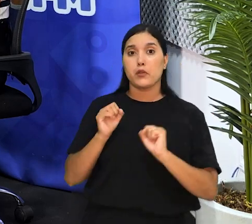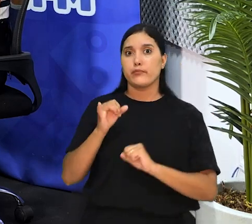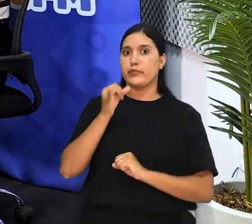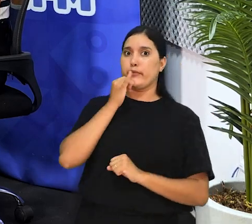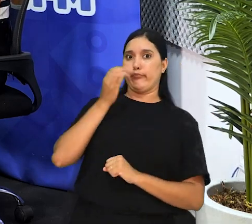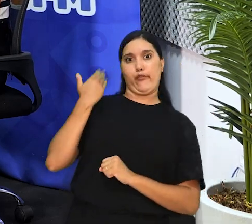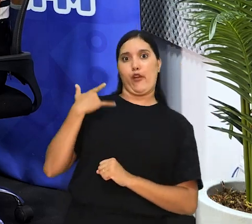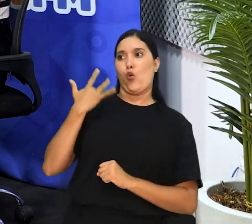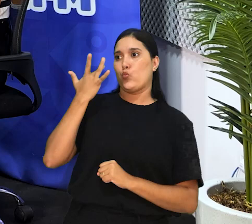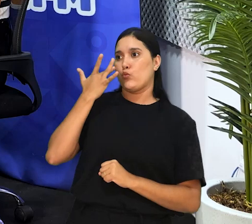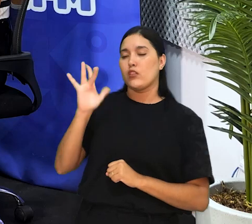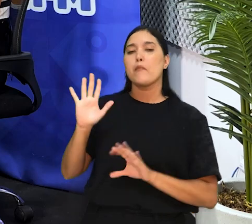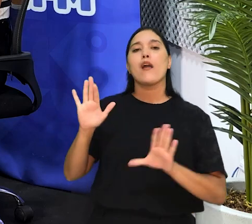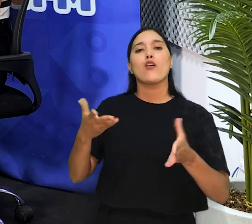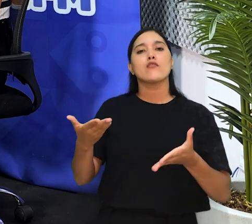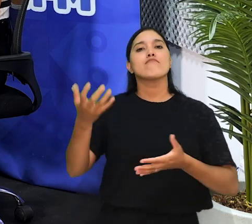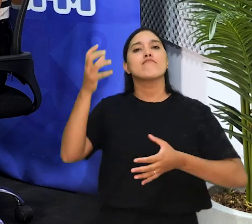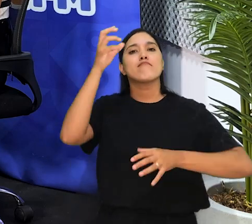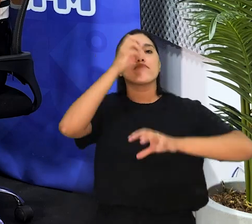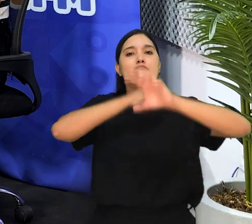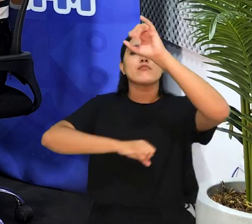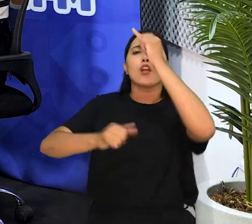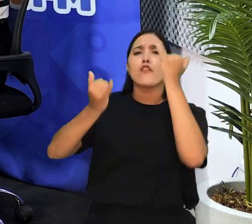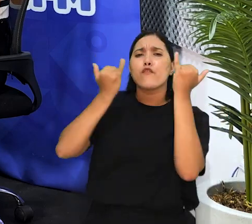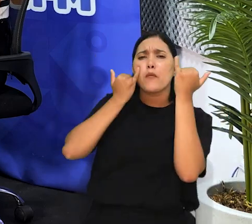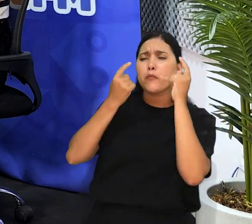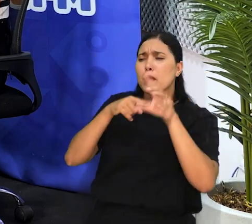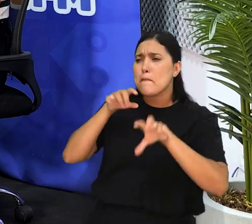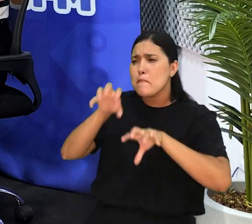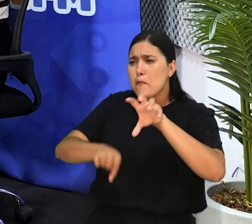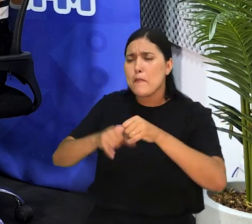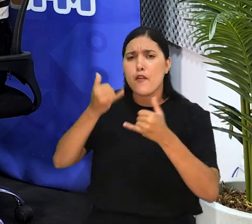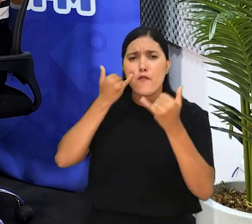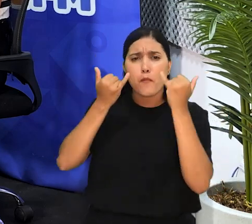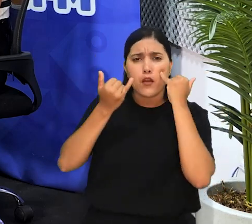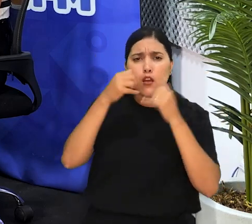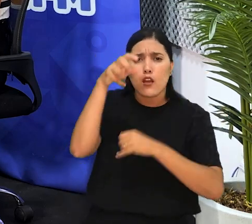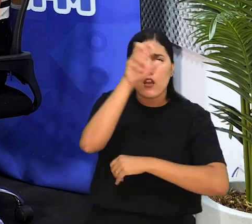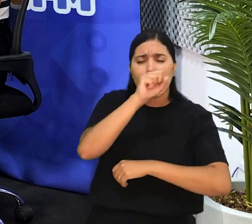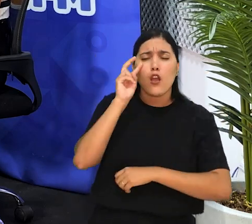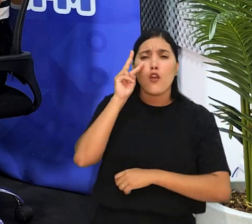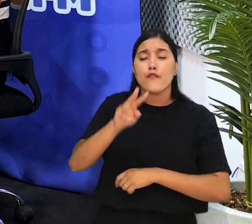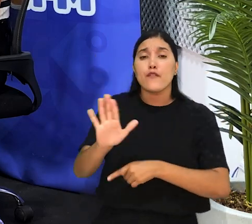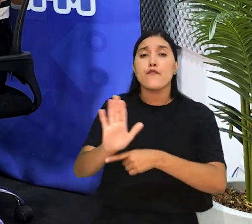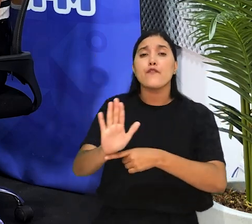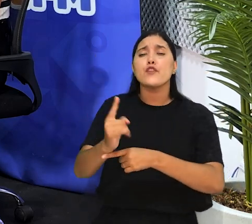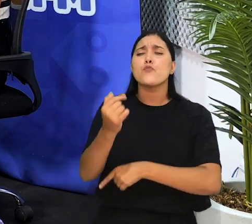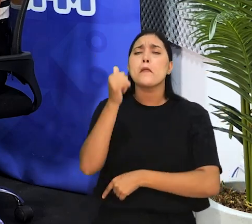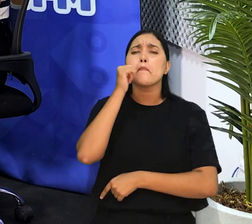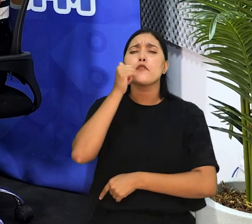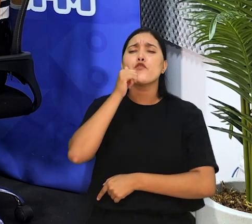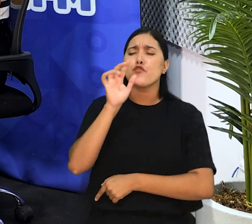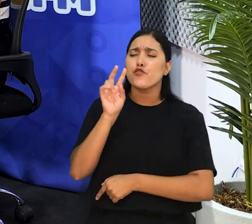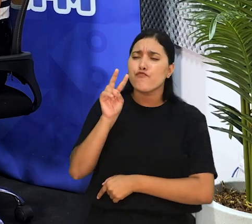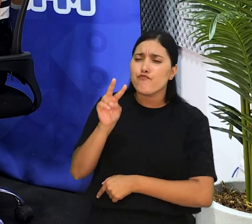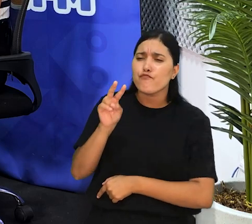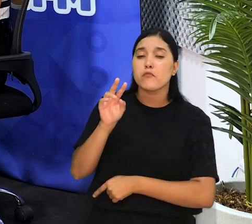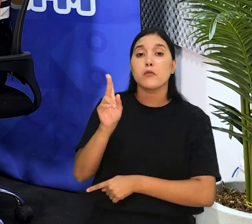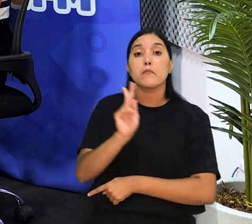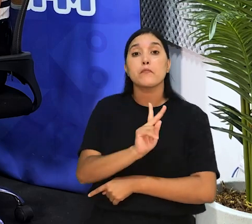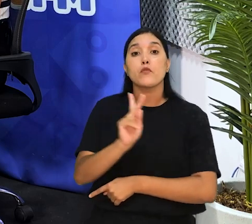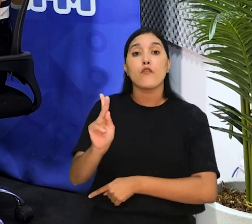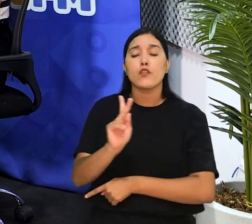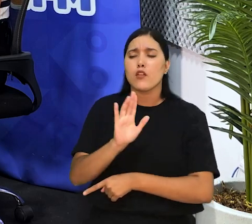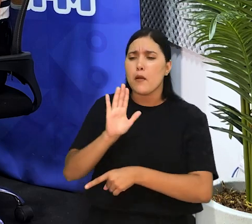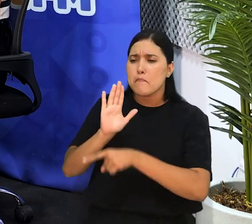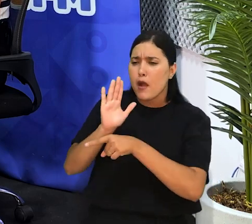sabia, olha, para te ver que as informações elas vão chegando até mim, porque eu vou buscando. E aí eu achei lindo um vídeo de uma meninazinha que eu vi, em